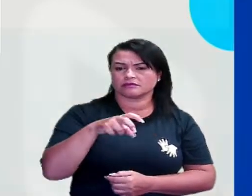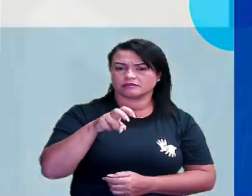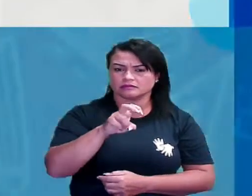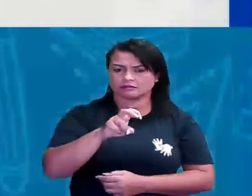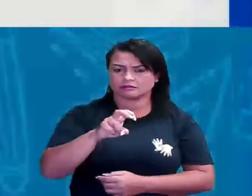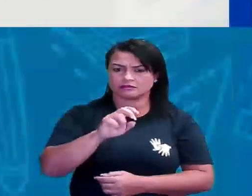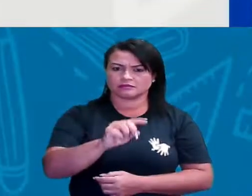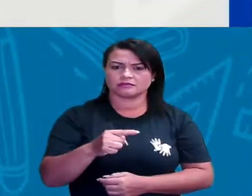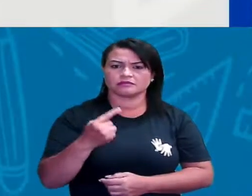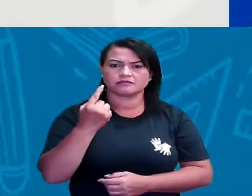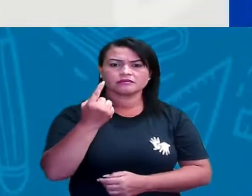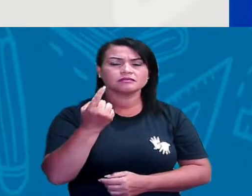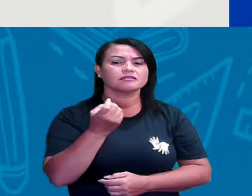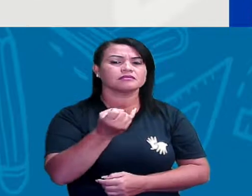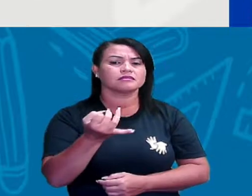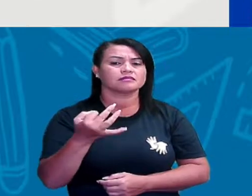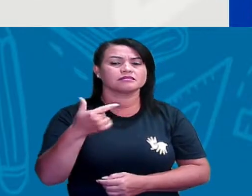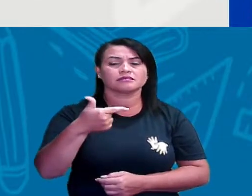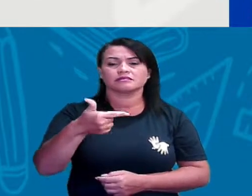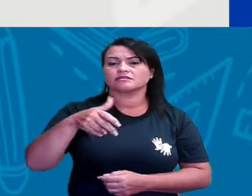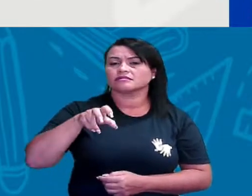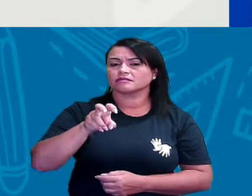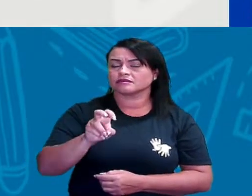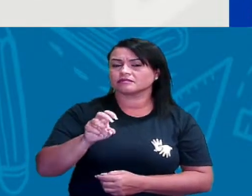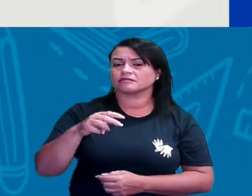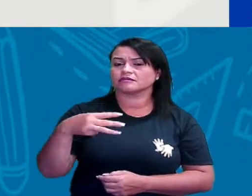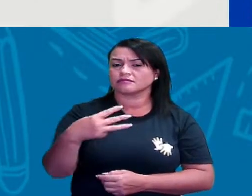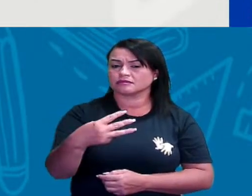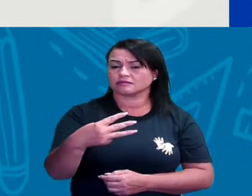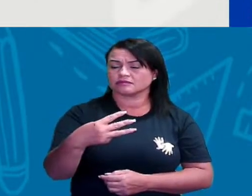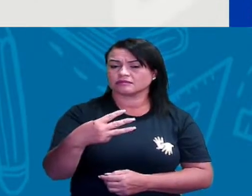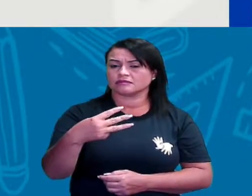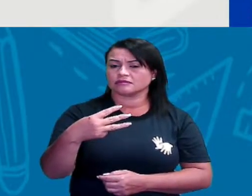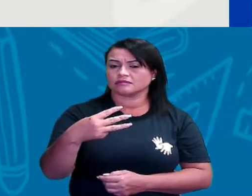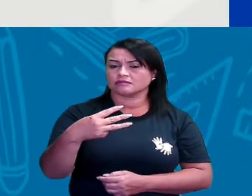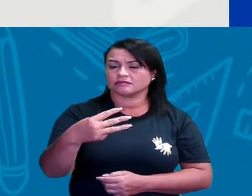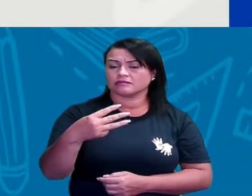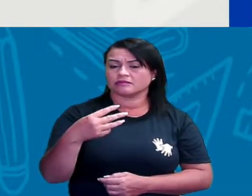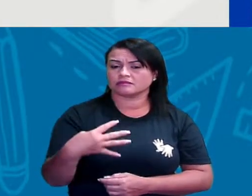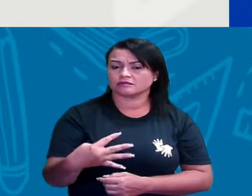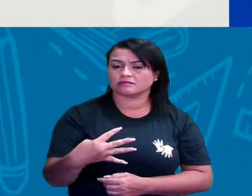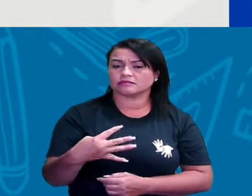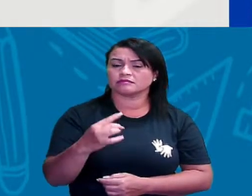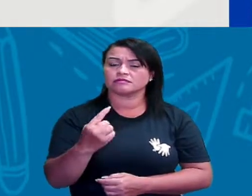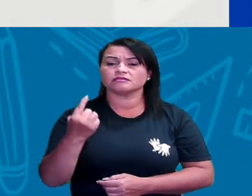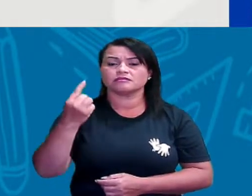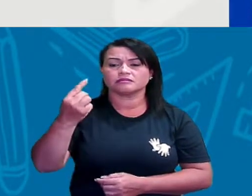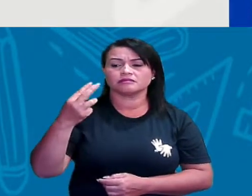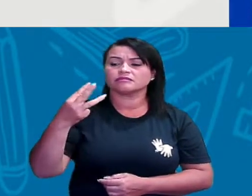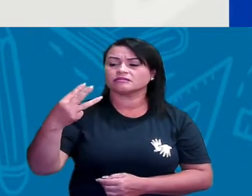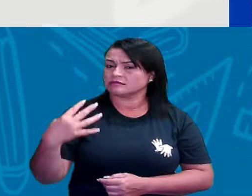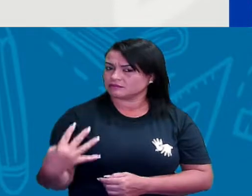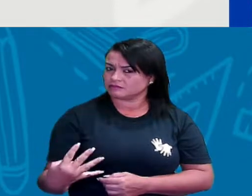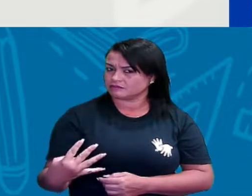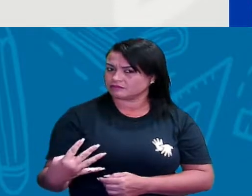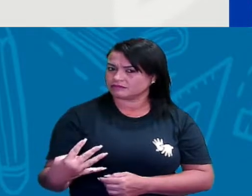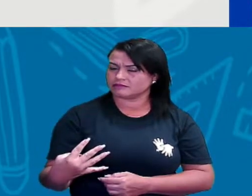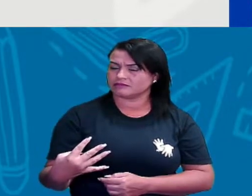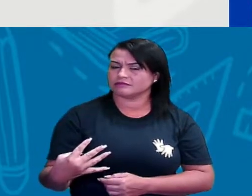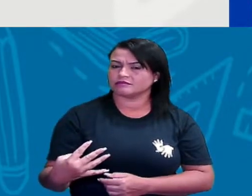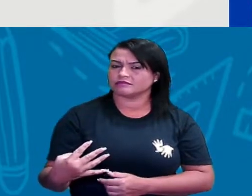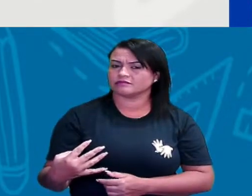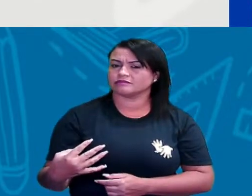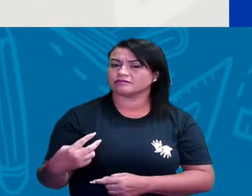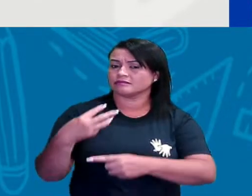1 é igual a quanto? A 25. 3 quartos elevado a 1 é igual a quanto? É igual a 3 quartos.